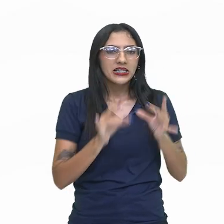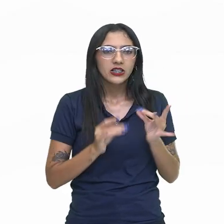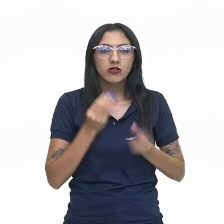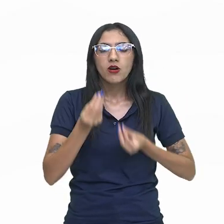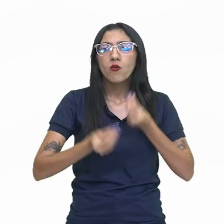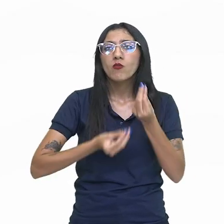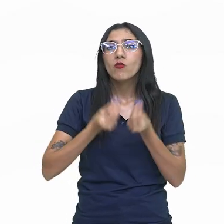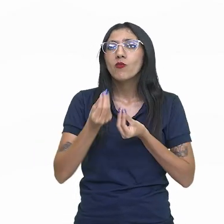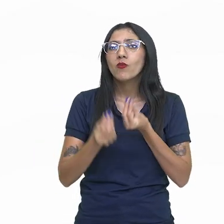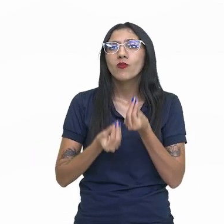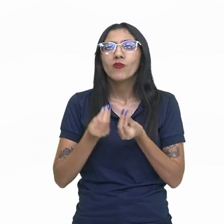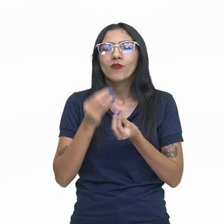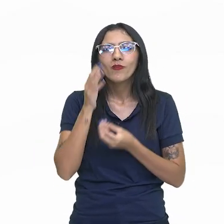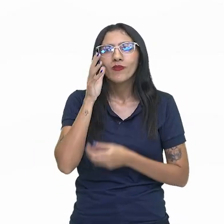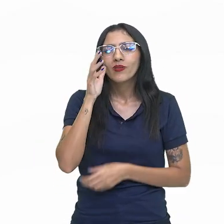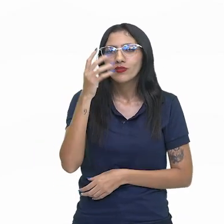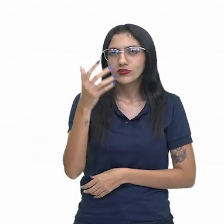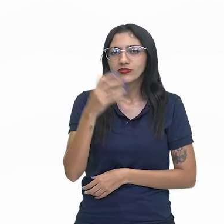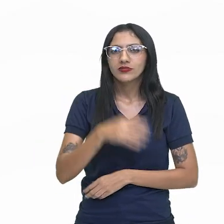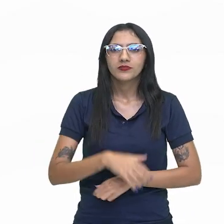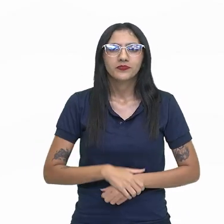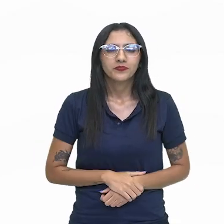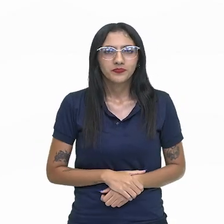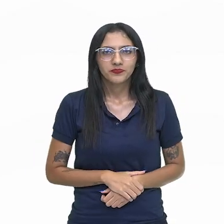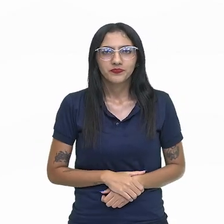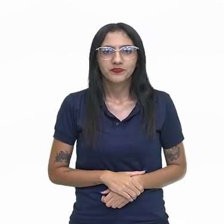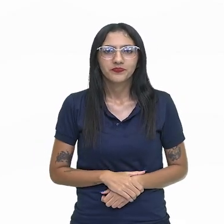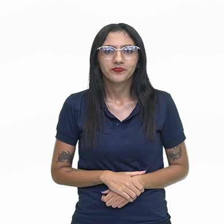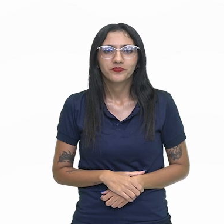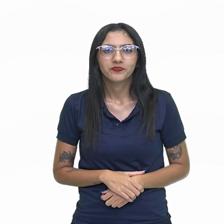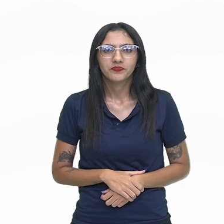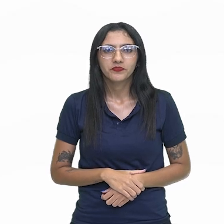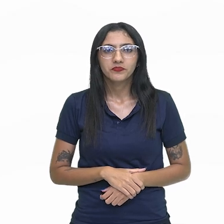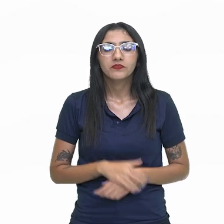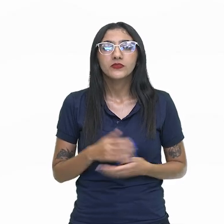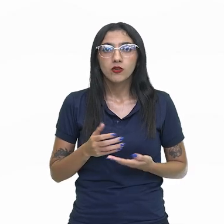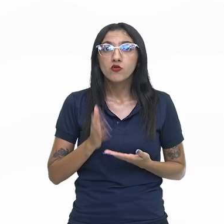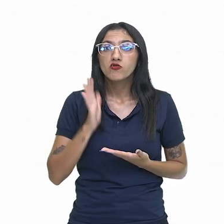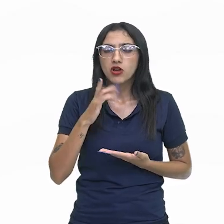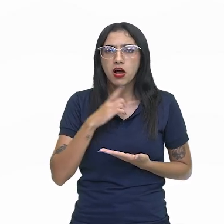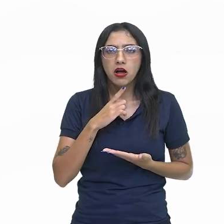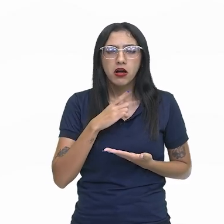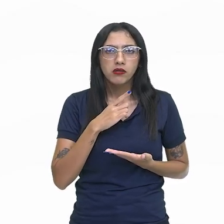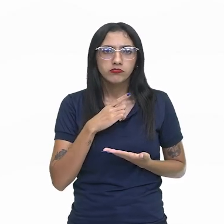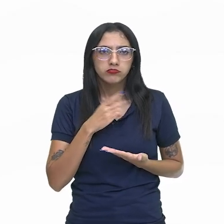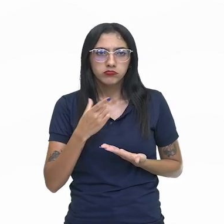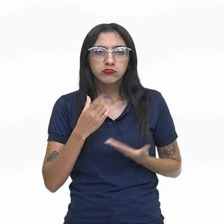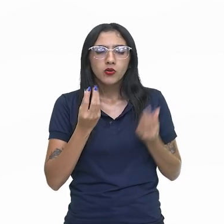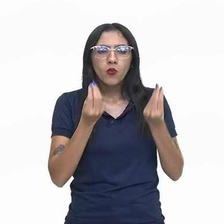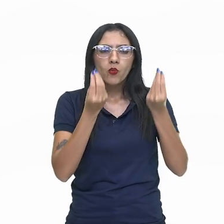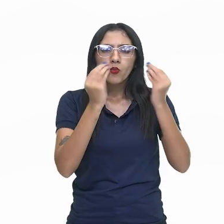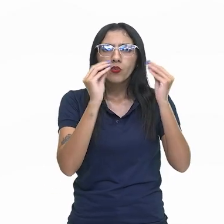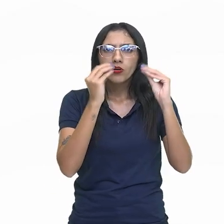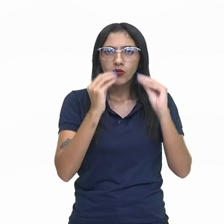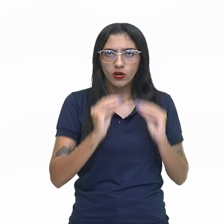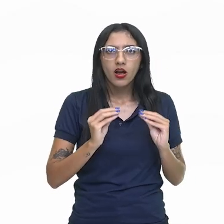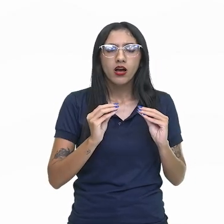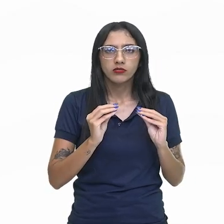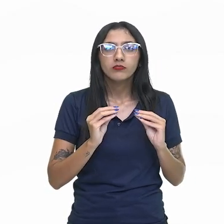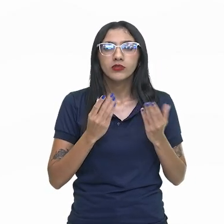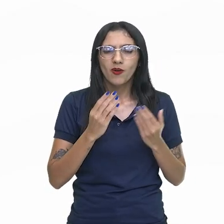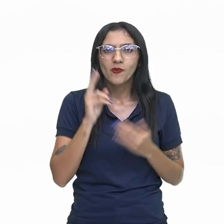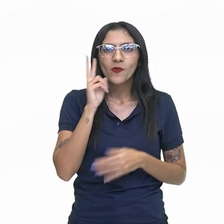eles aconteceram. Então, depois, né, que você já coloca lá no início